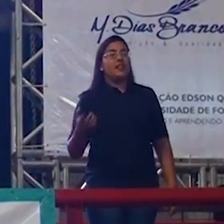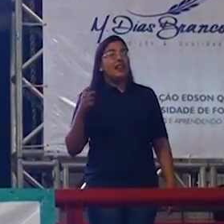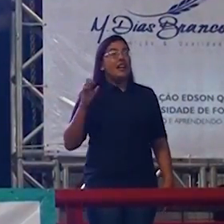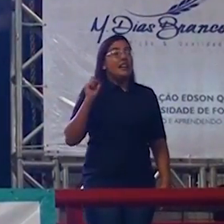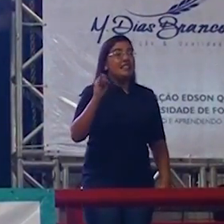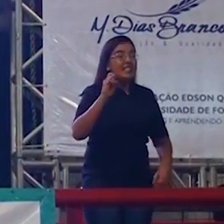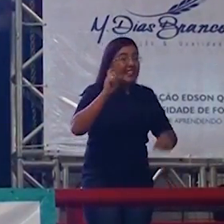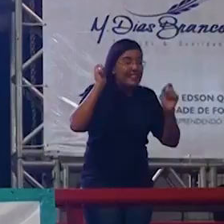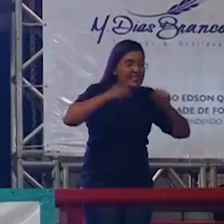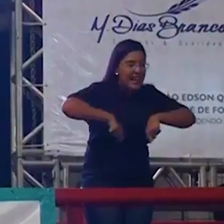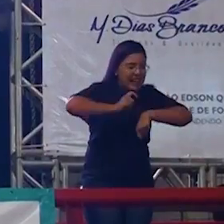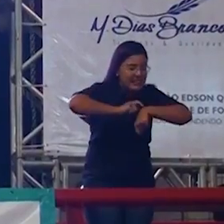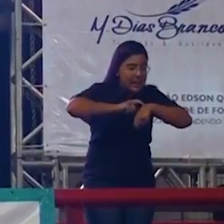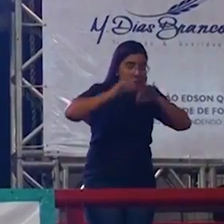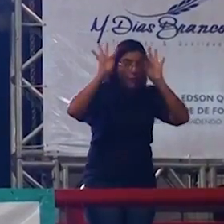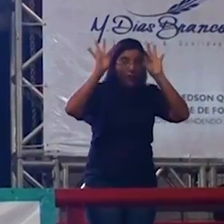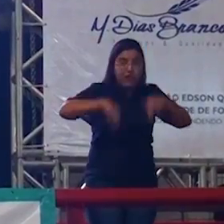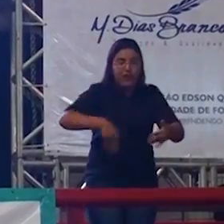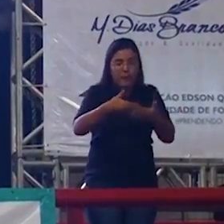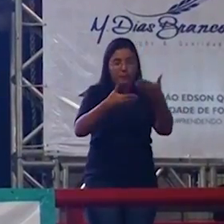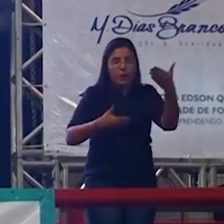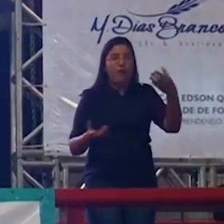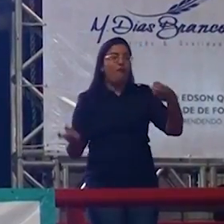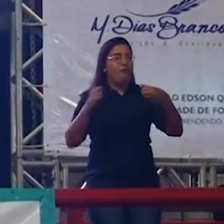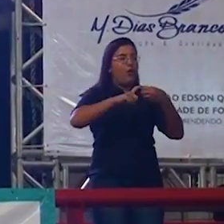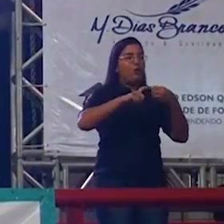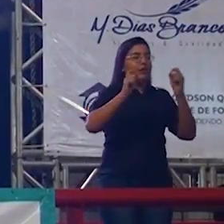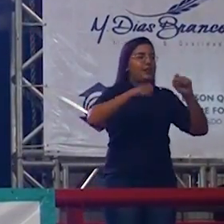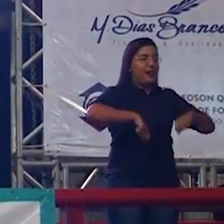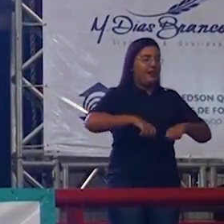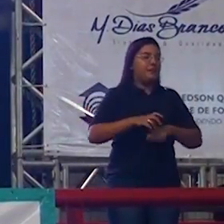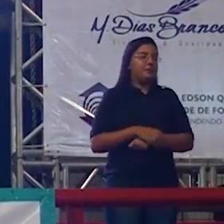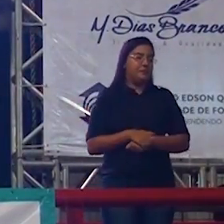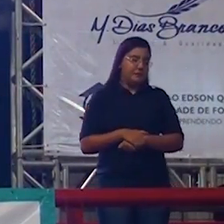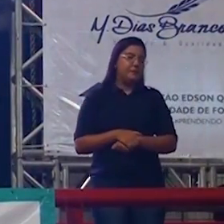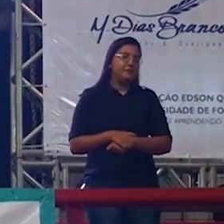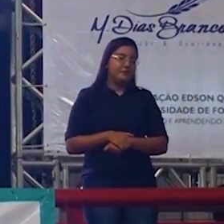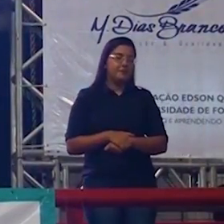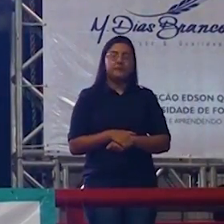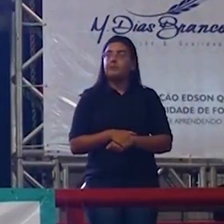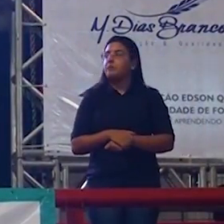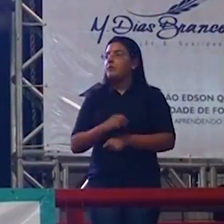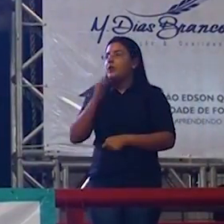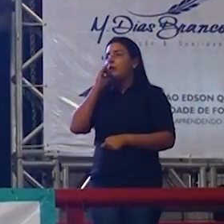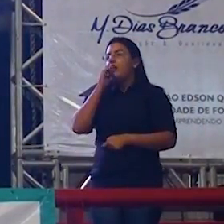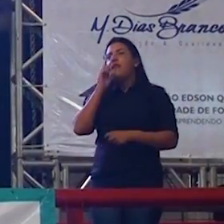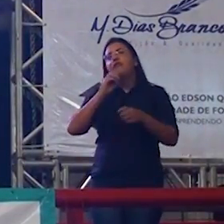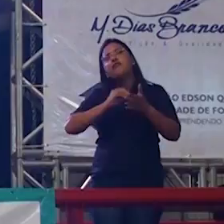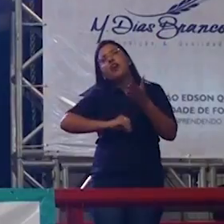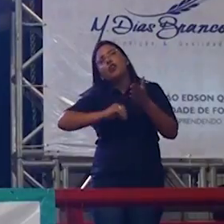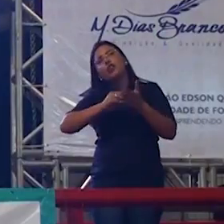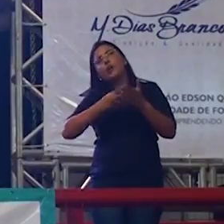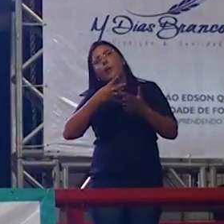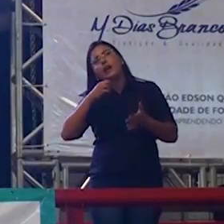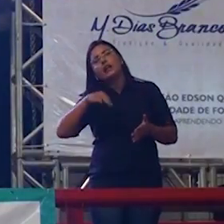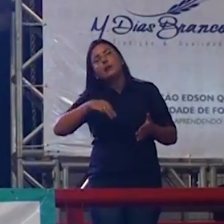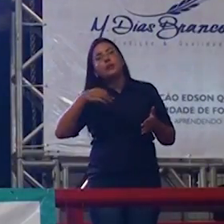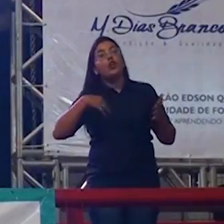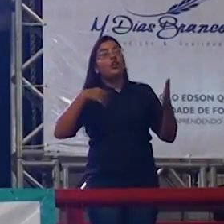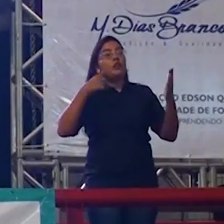se der tempo, quando eu terminar a prova, geralmente no dia de humanas dá. Eu termino a prova, falta 40 minutos. Aí o que é que eu